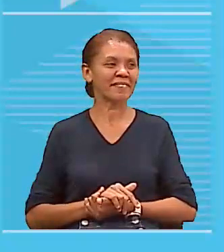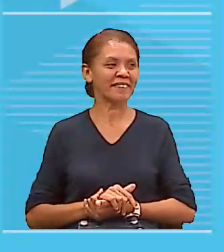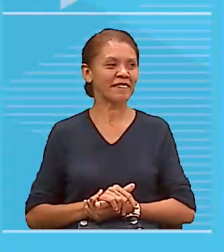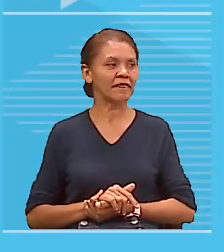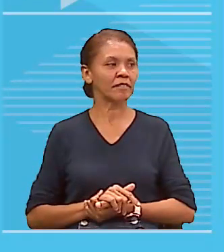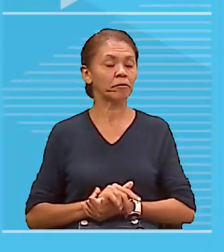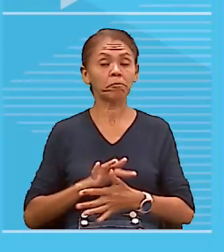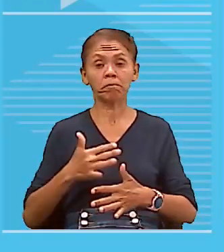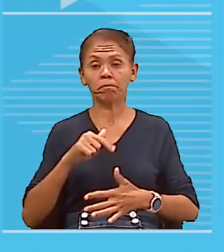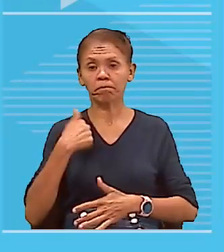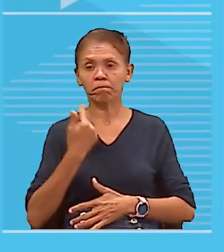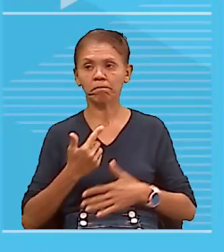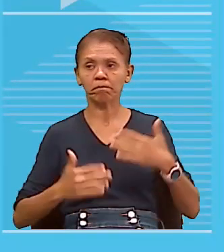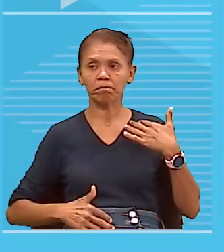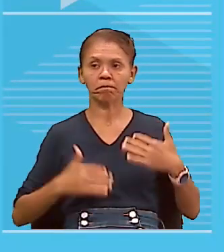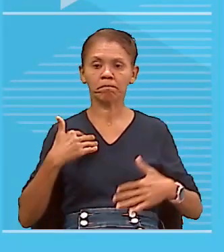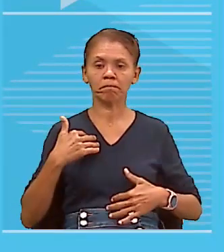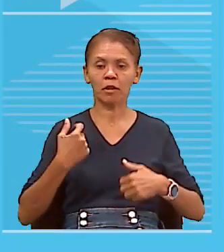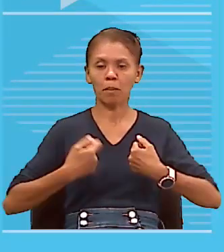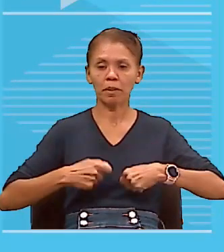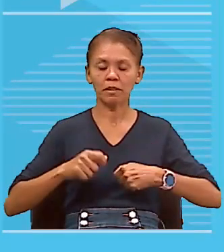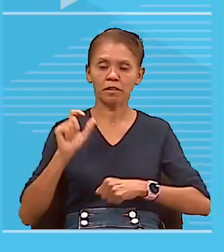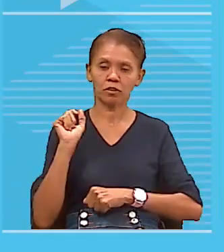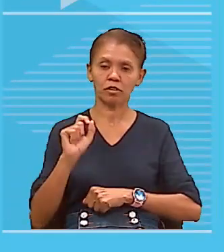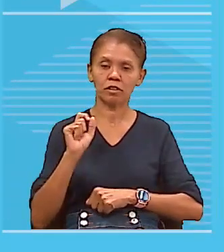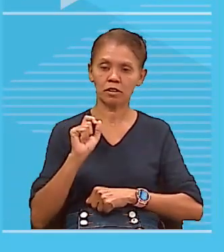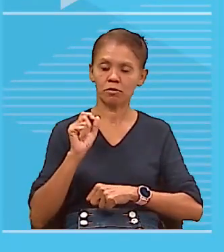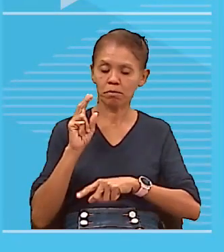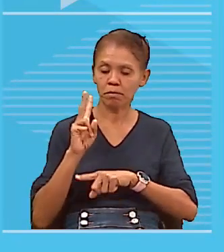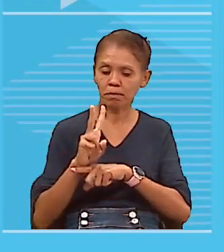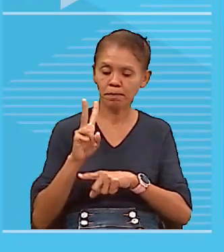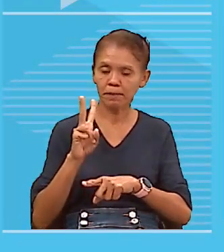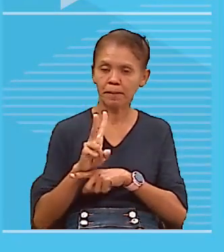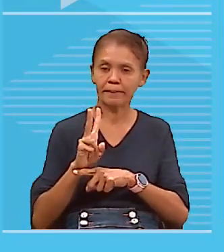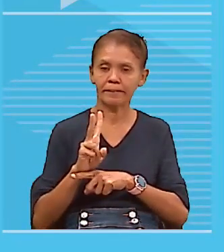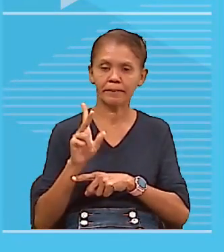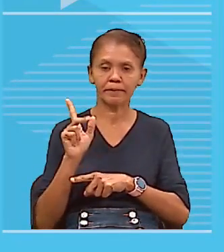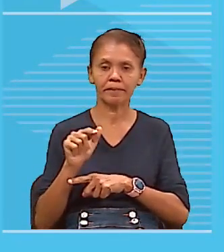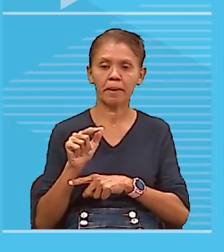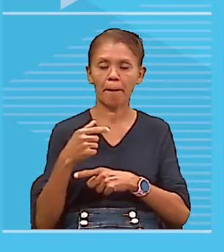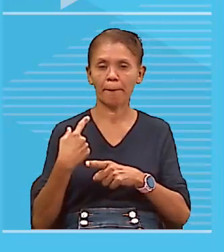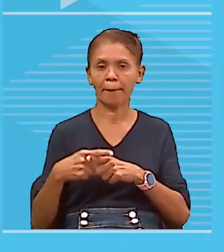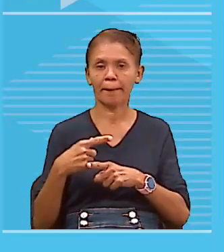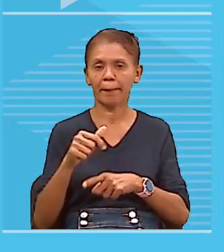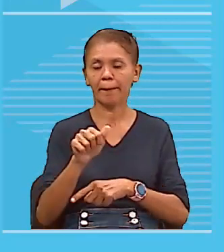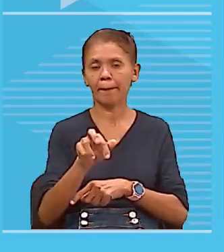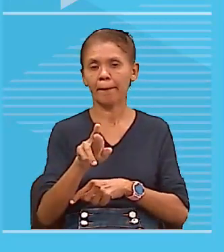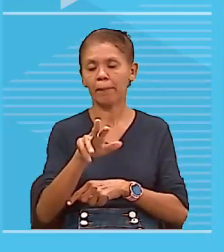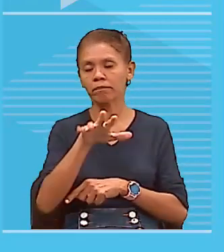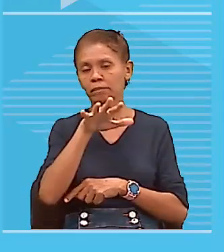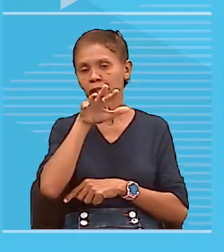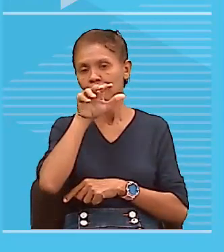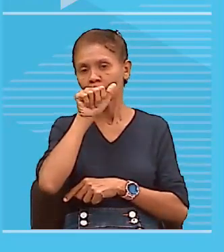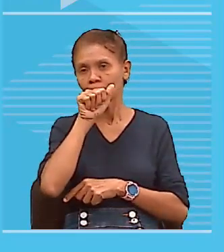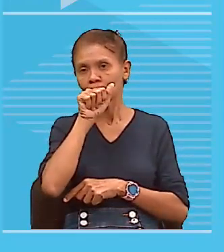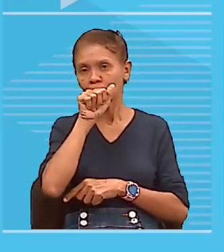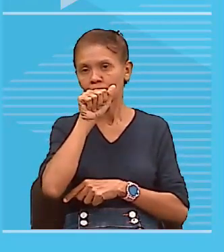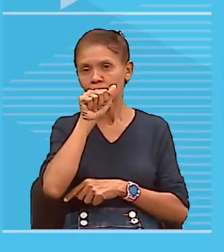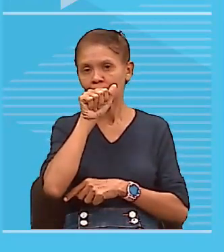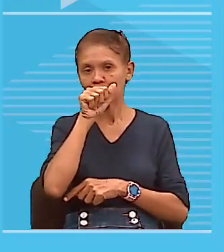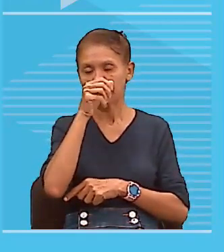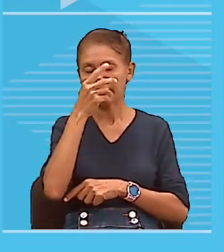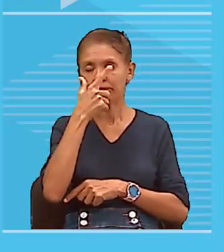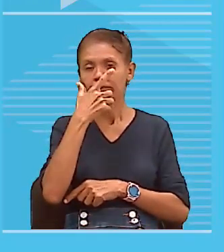corpo, ele precisa ter uma qualidade, né? Quando esse ar chega, ele vai para dentro do corpo, dos pulmões, ele vai